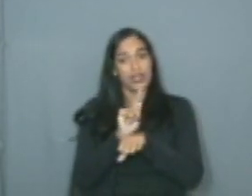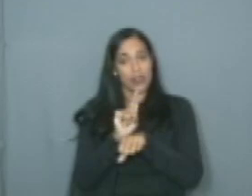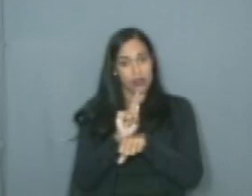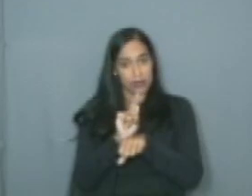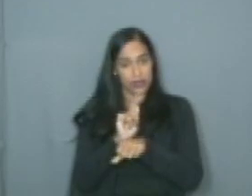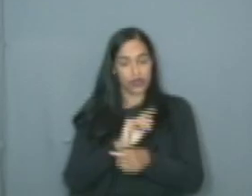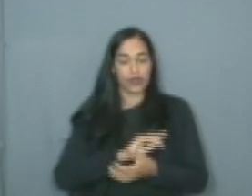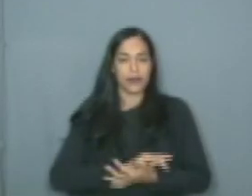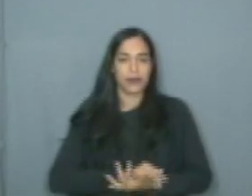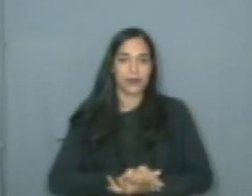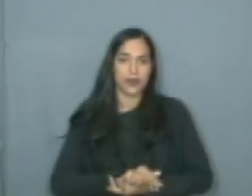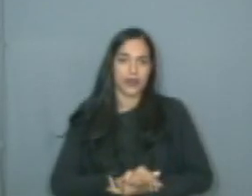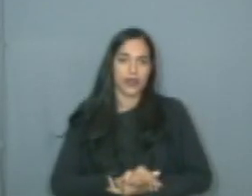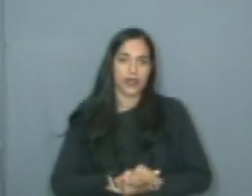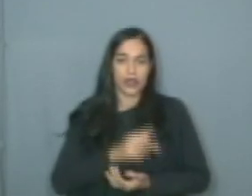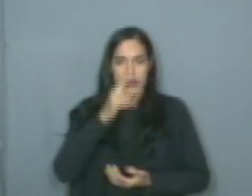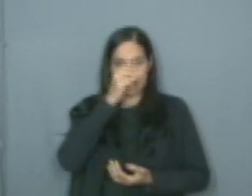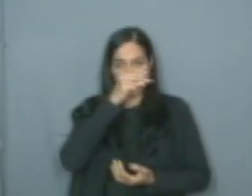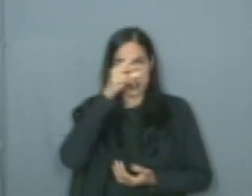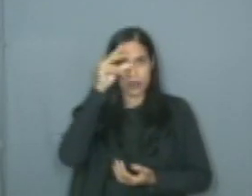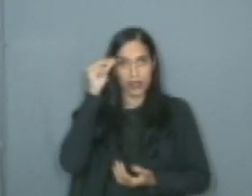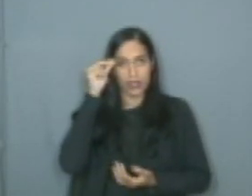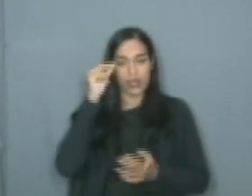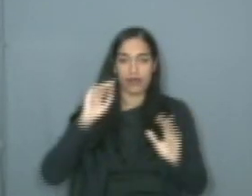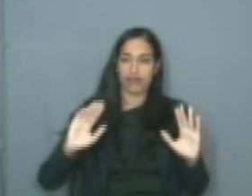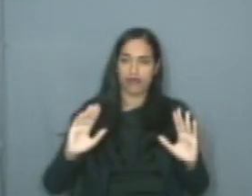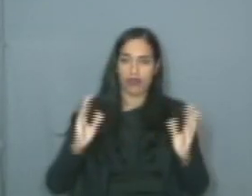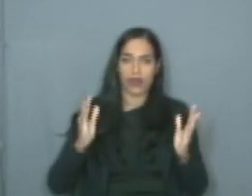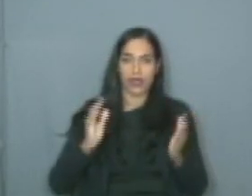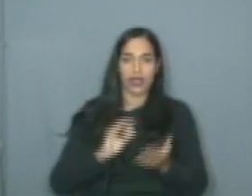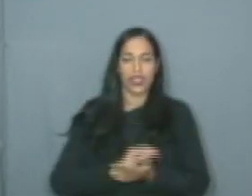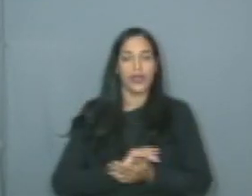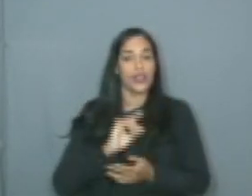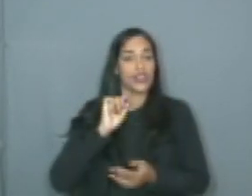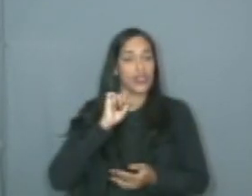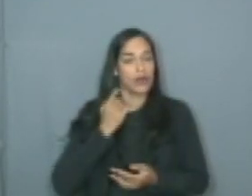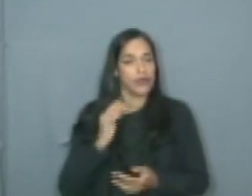vazando. E o que a prefeitura faz aqui é dar a festa enquanto o banheiro está podre.